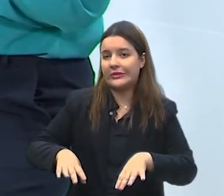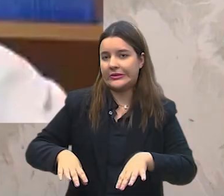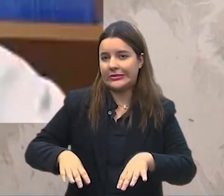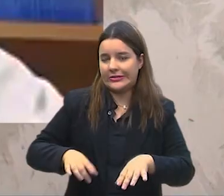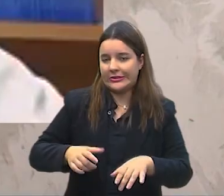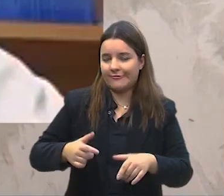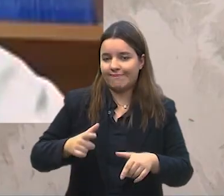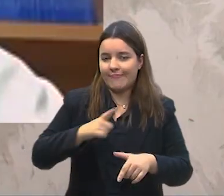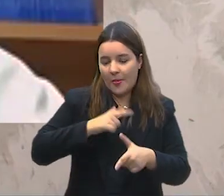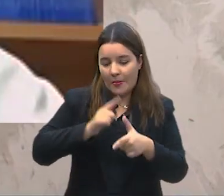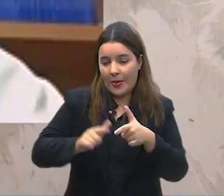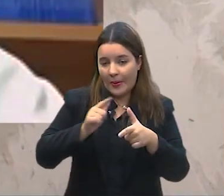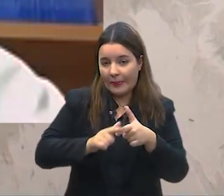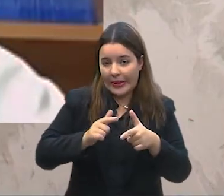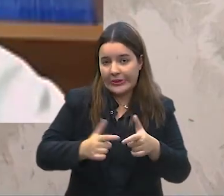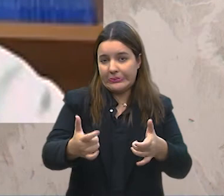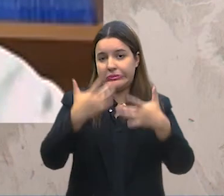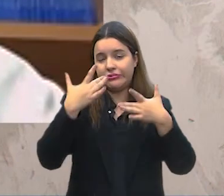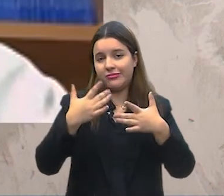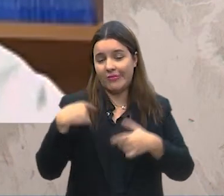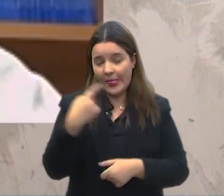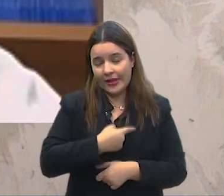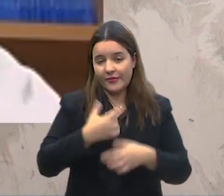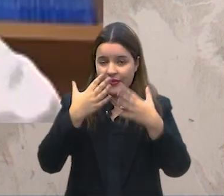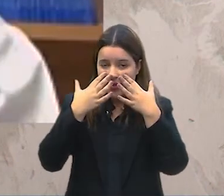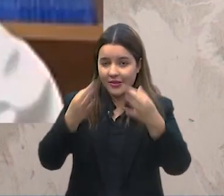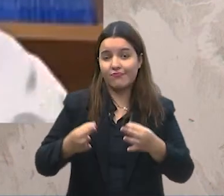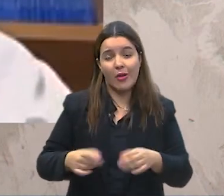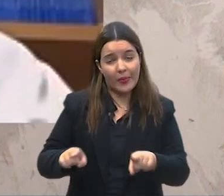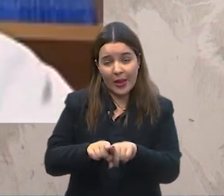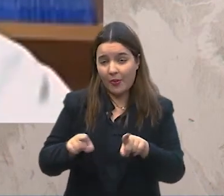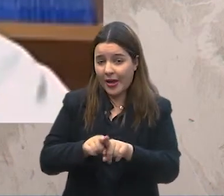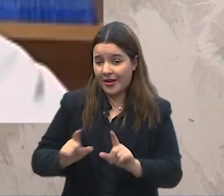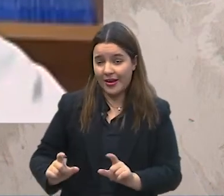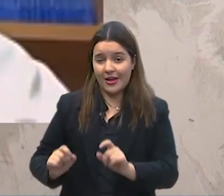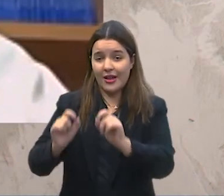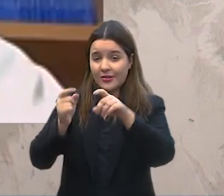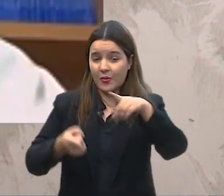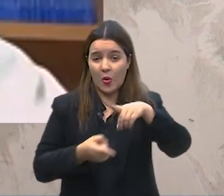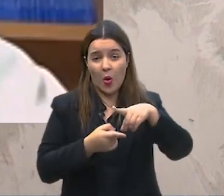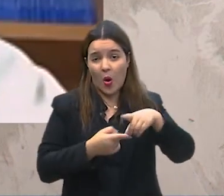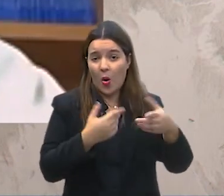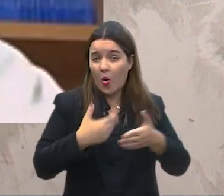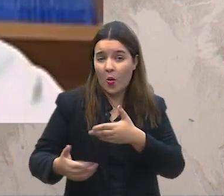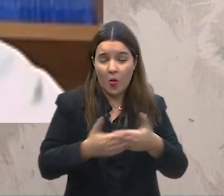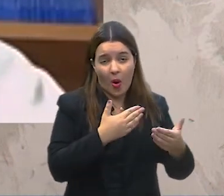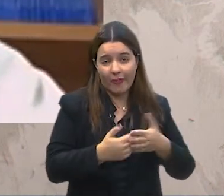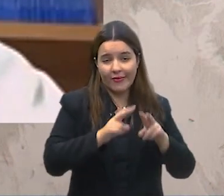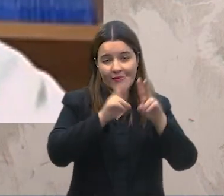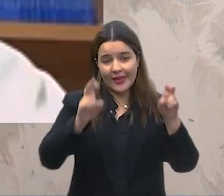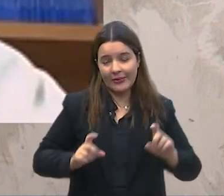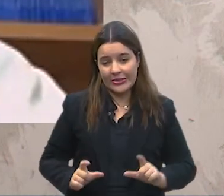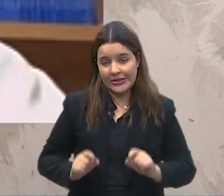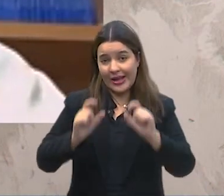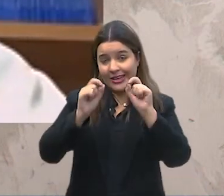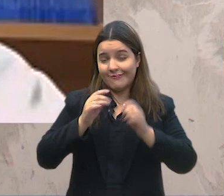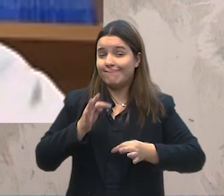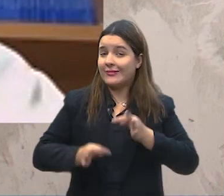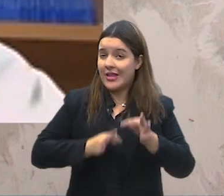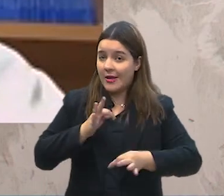colaterais. Então, isso é uma coisa que tem que ficar bem atento. No câncer de próstata, em qualquer abordagem em câncer, a gente sempre pensa